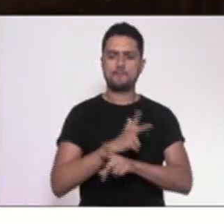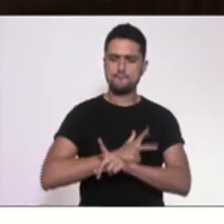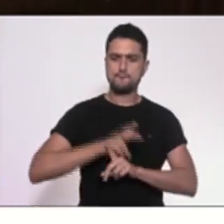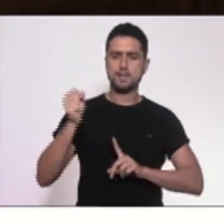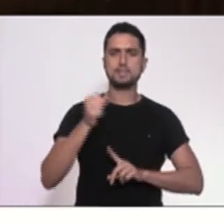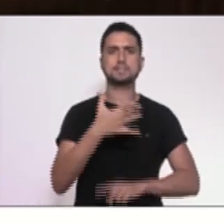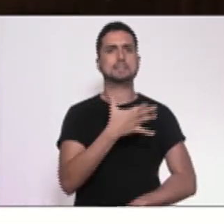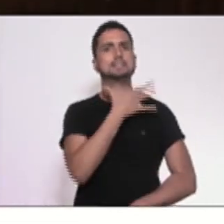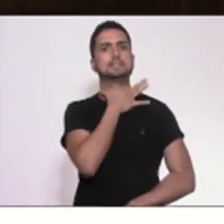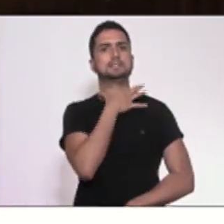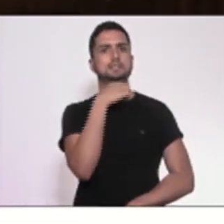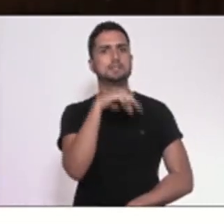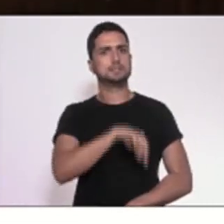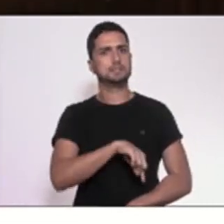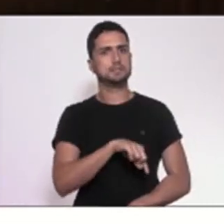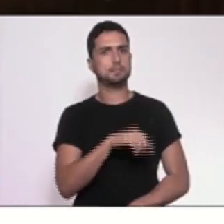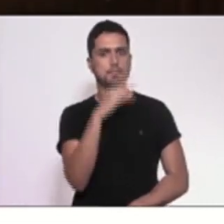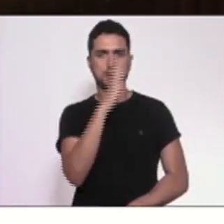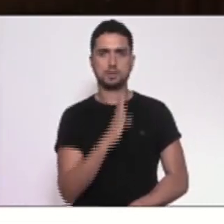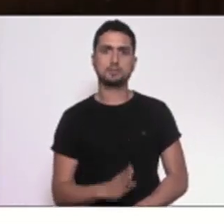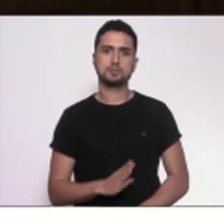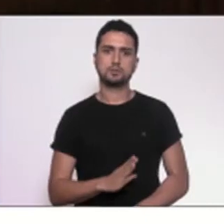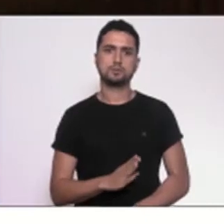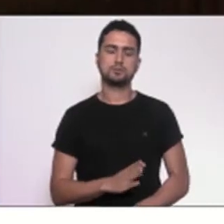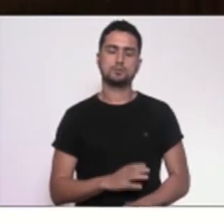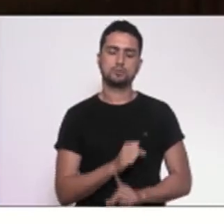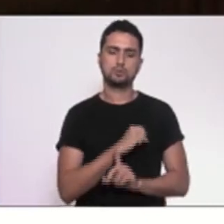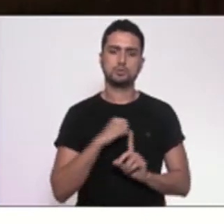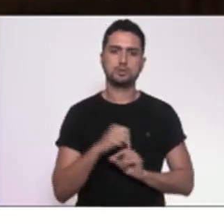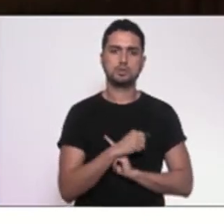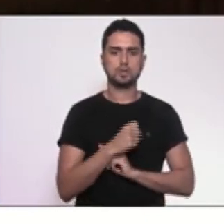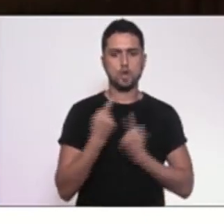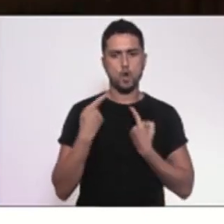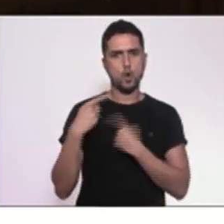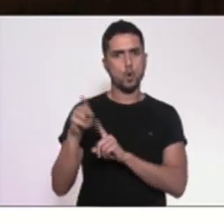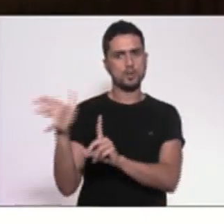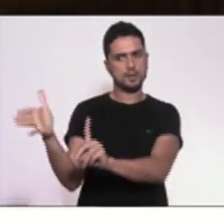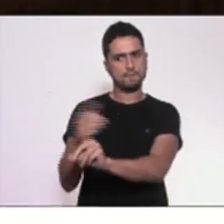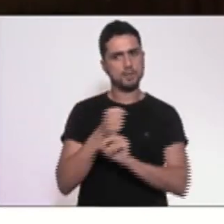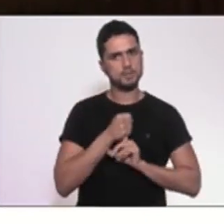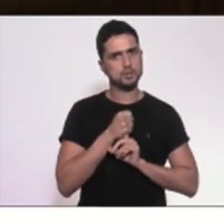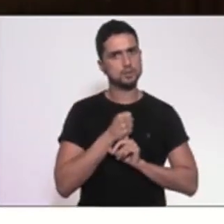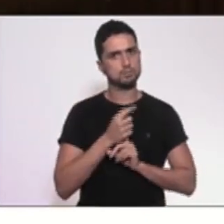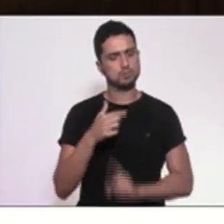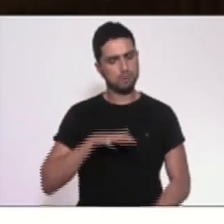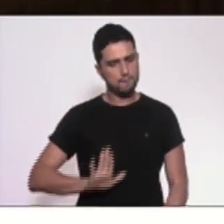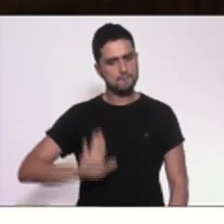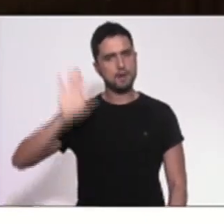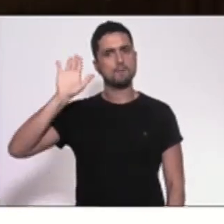que afeta a sociedade brasileira, contra o fascismo e a favor do conhecimento da ciência e tecnologia.